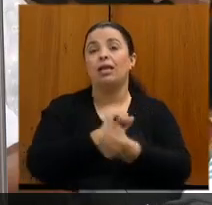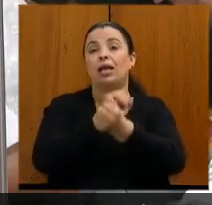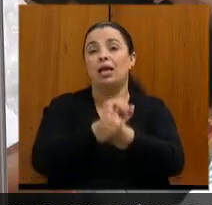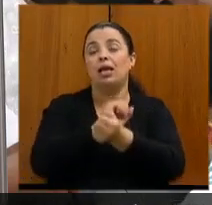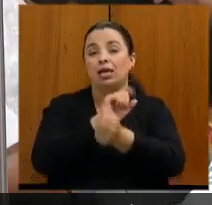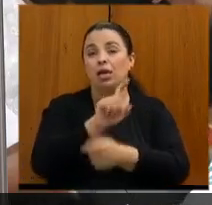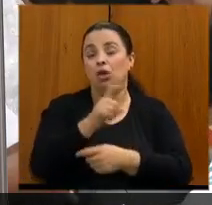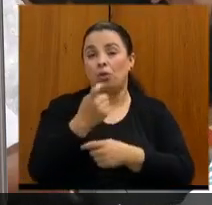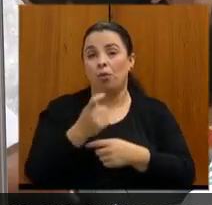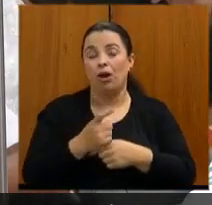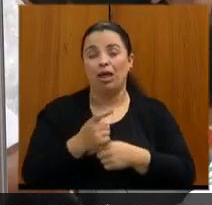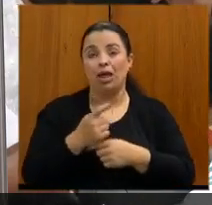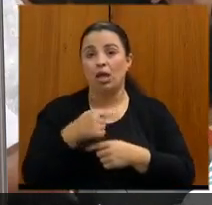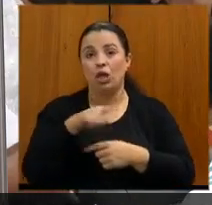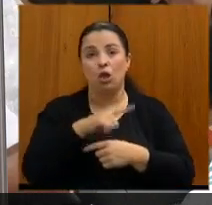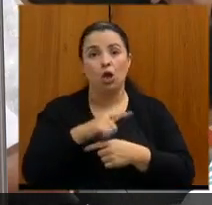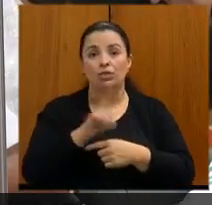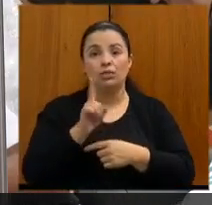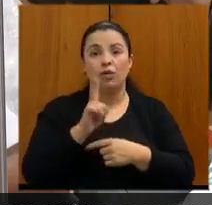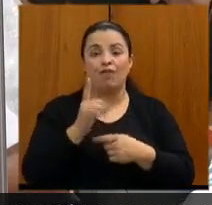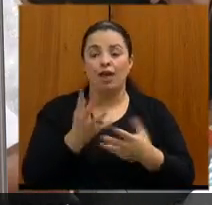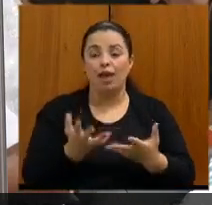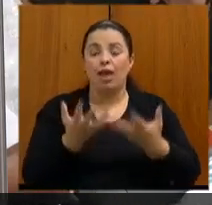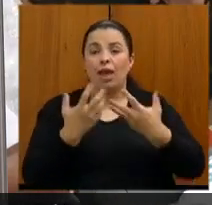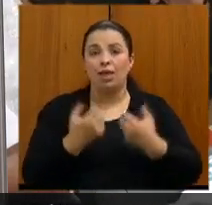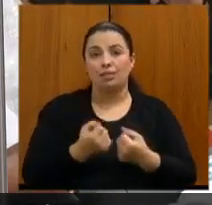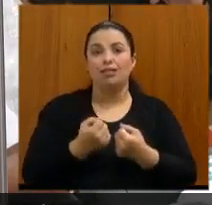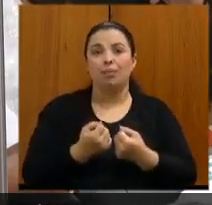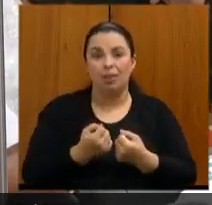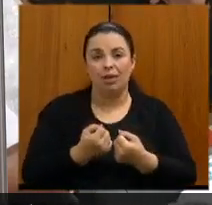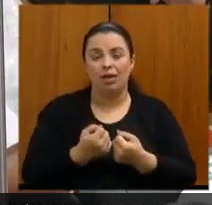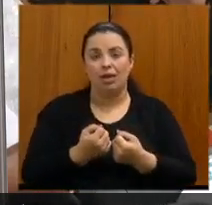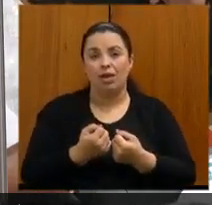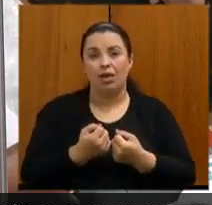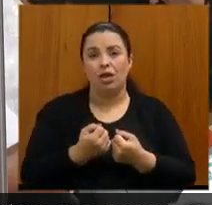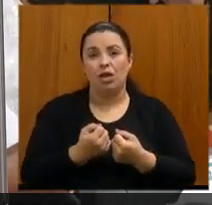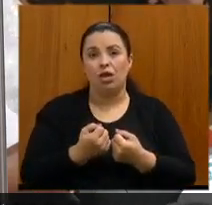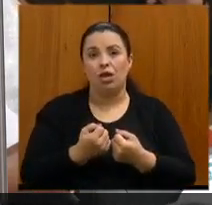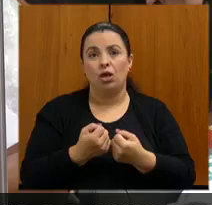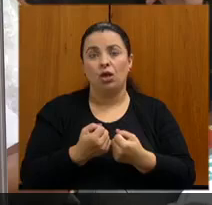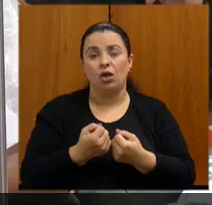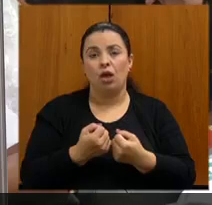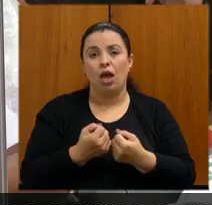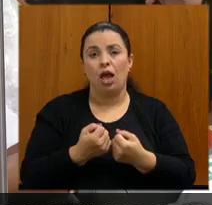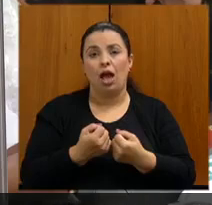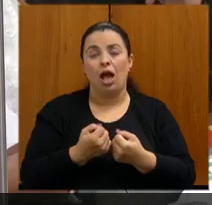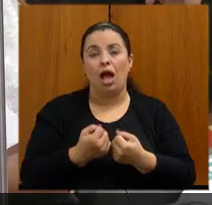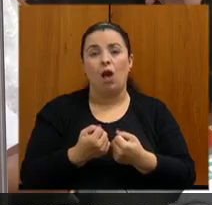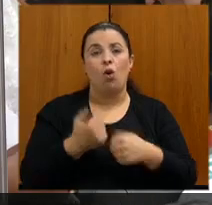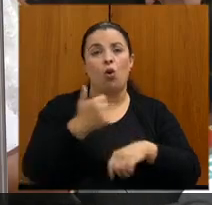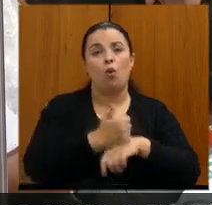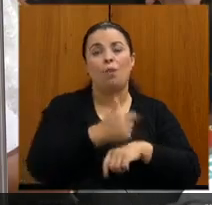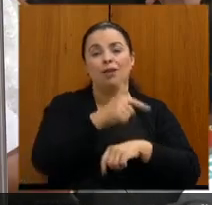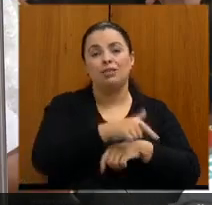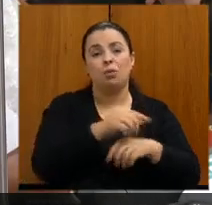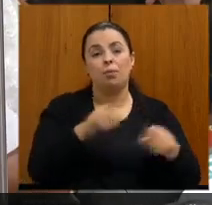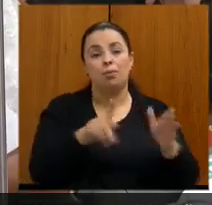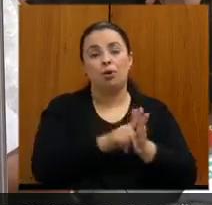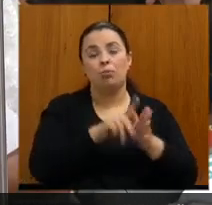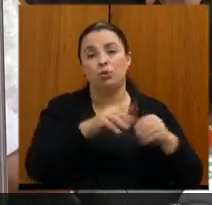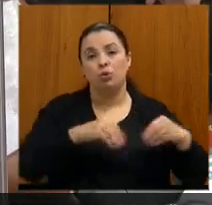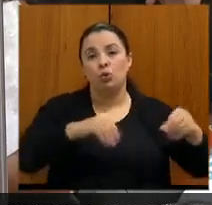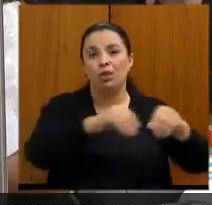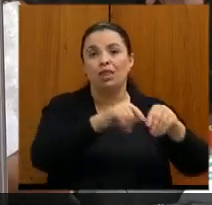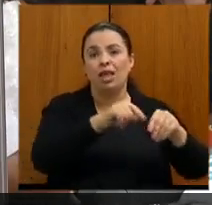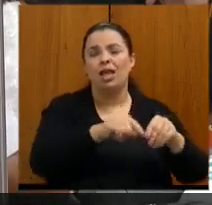vai ser contemplado pelo contemplado né pelo Estado para o trás para ali naquele terreno da Cohab